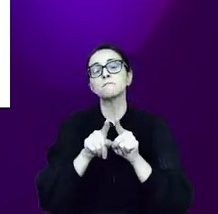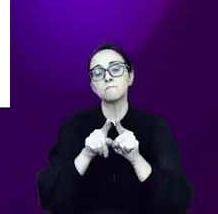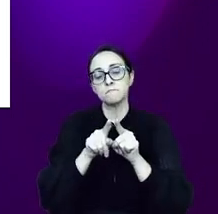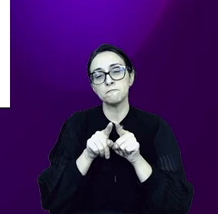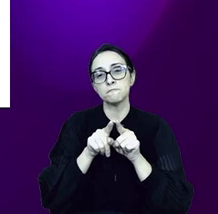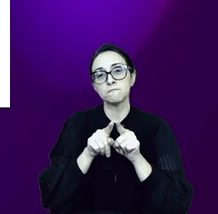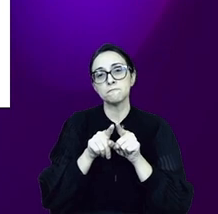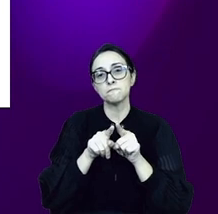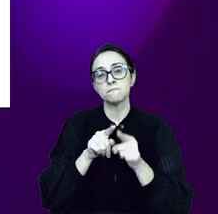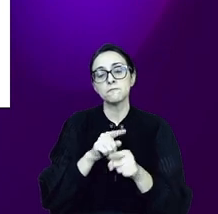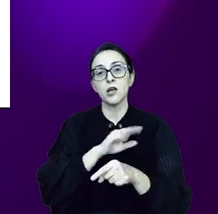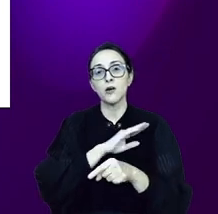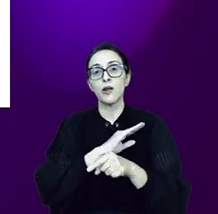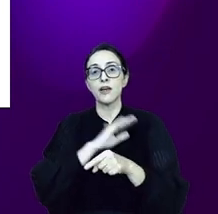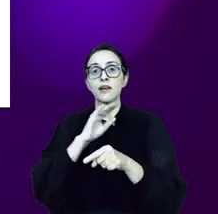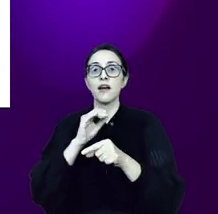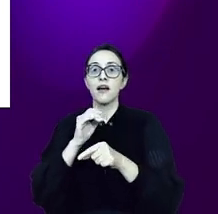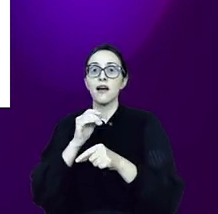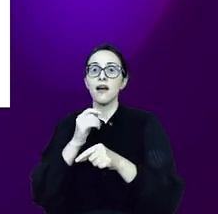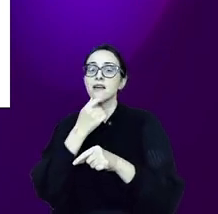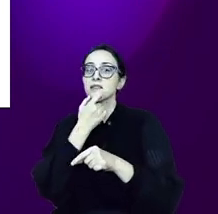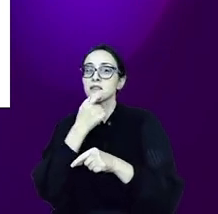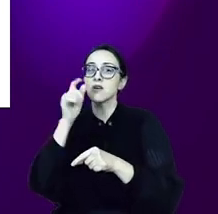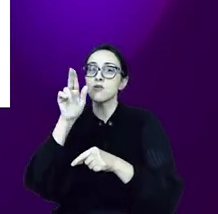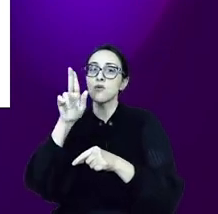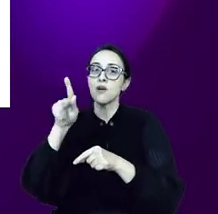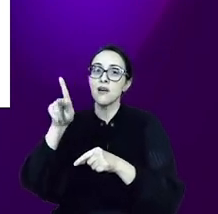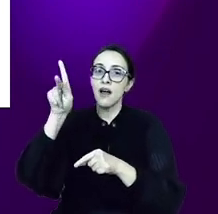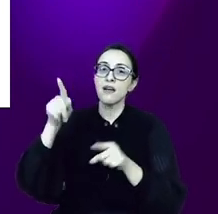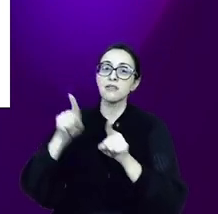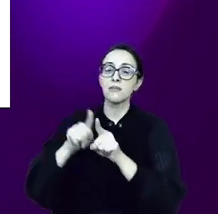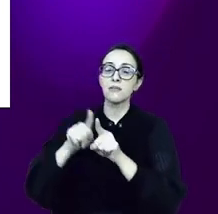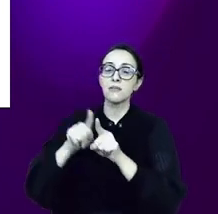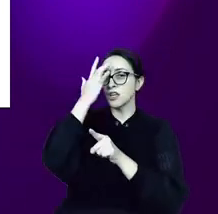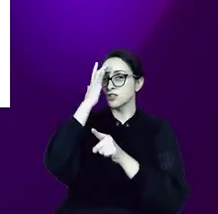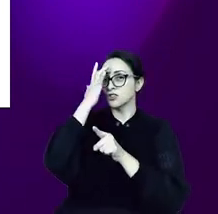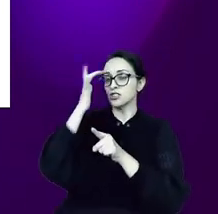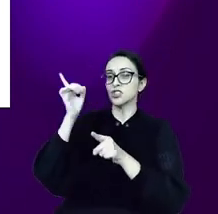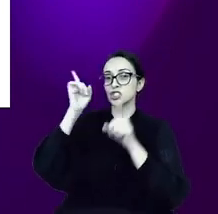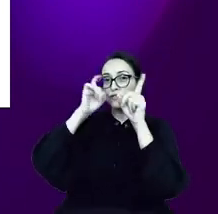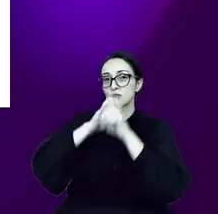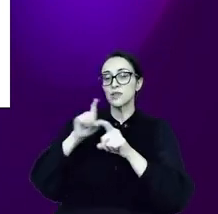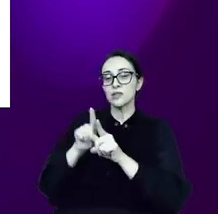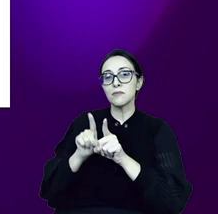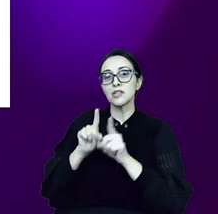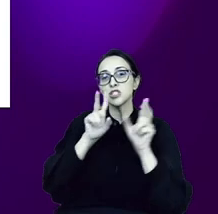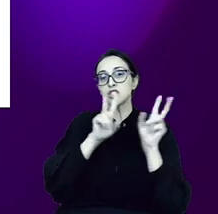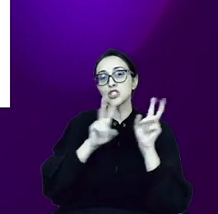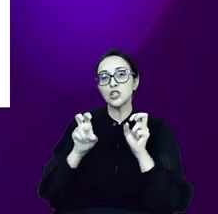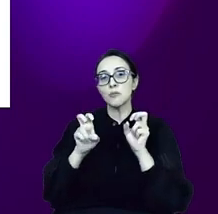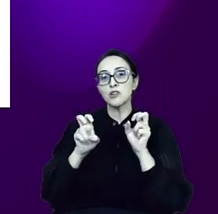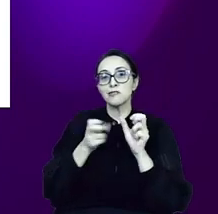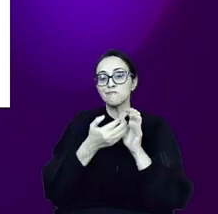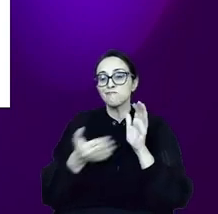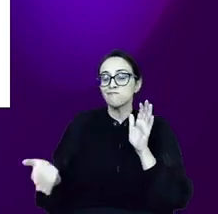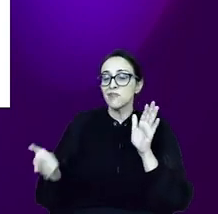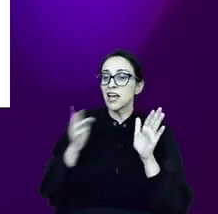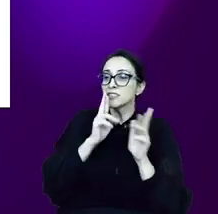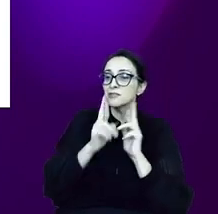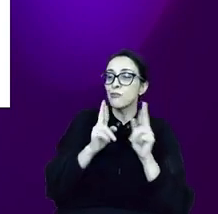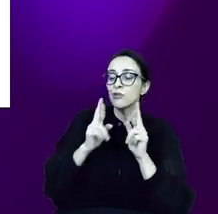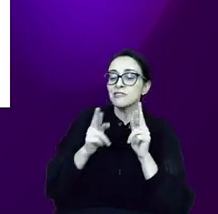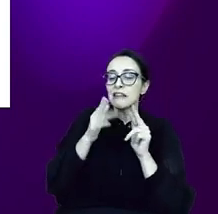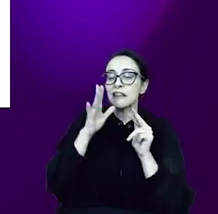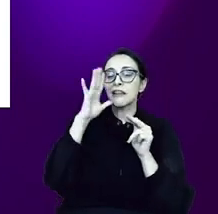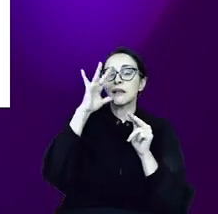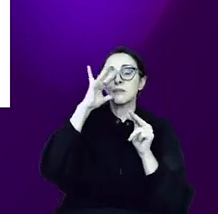de colegas da Inglaterra, mas também colegas da Índia, que têm dificuldades similares à nossa, quanto às dificuldades de follow-up tardio dos nossos pacientes. Então,